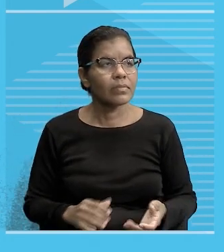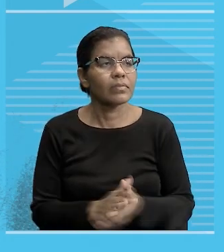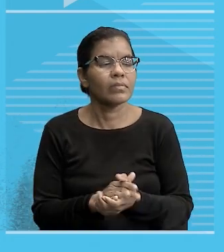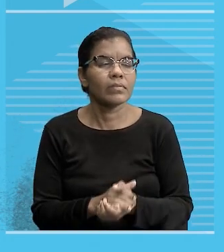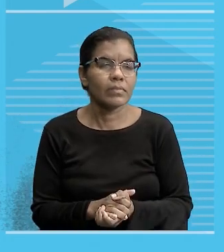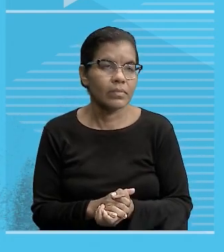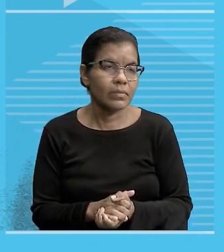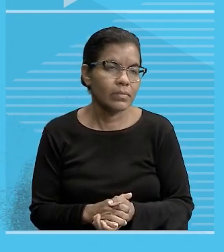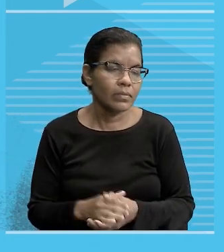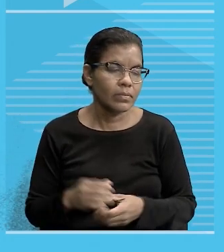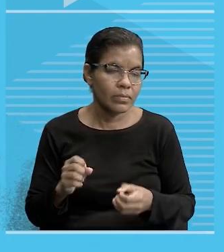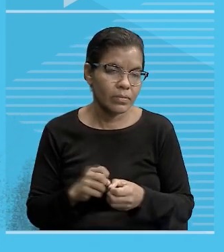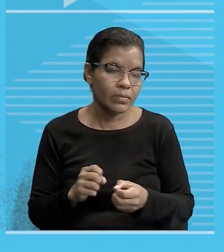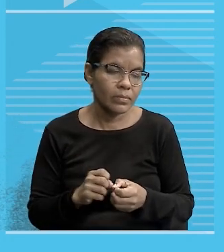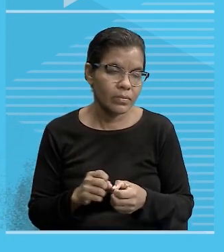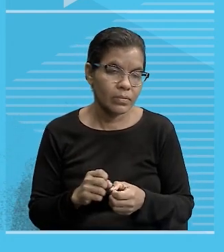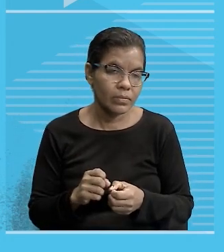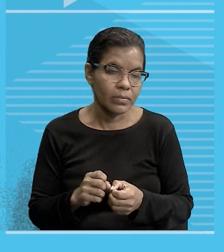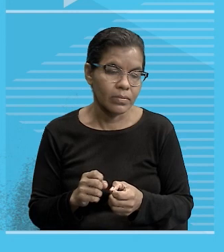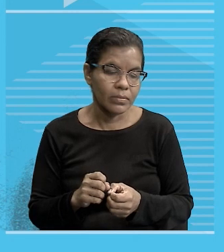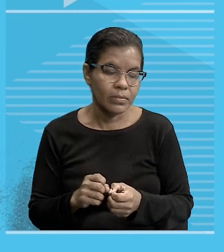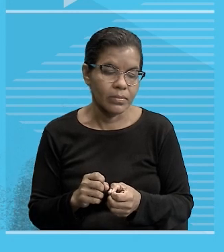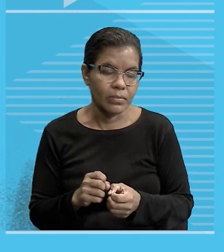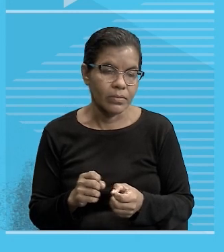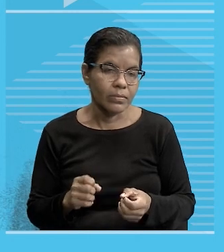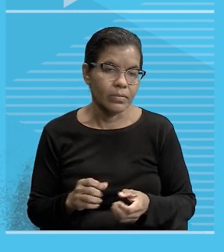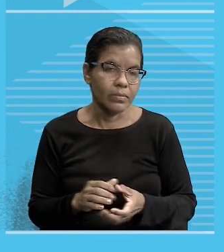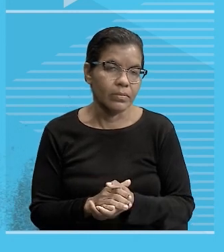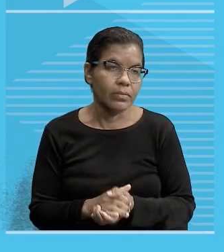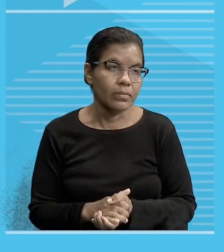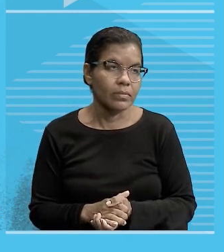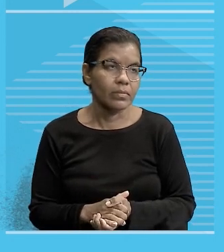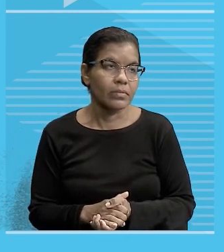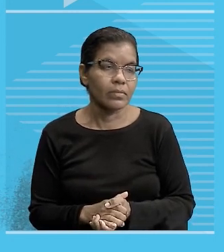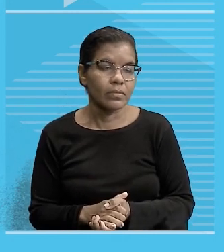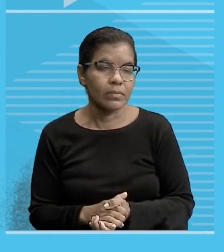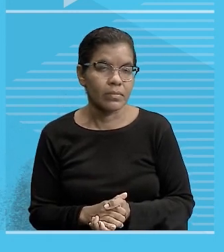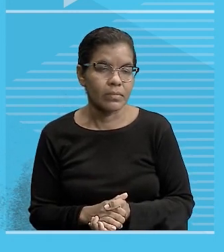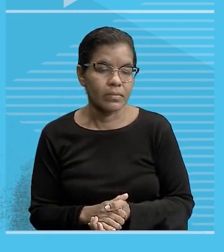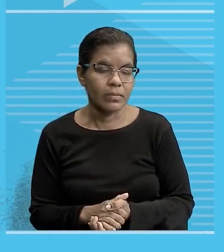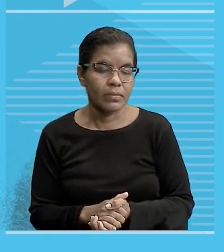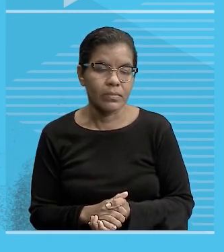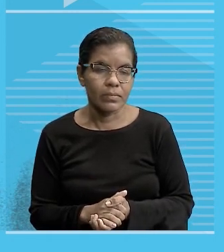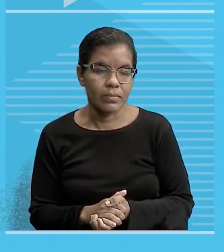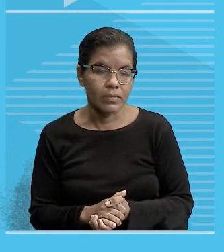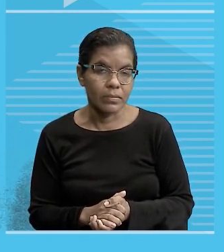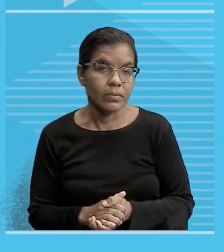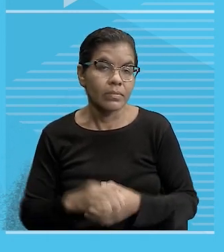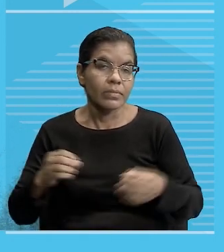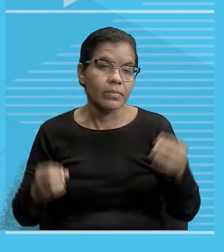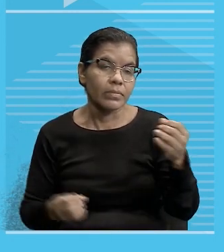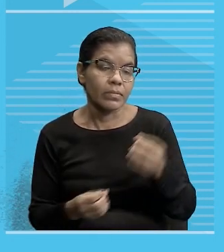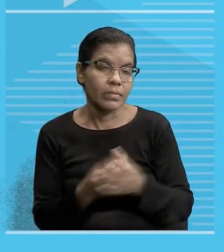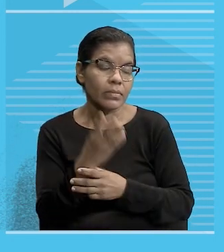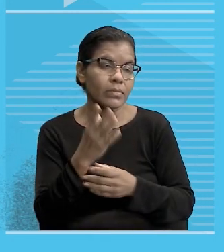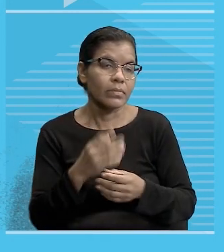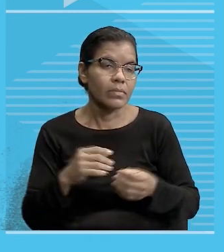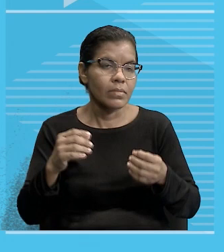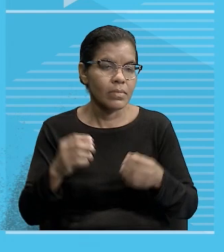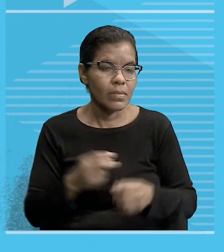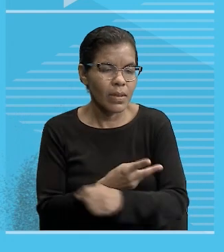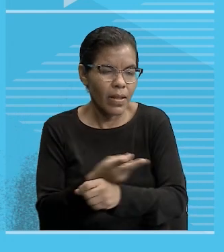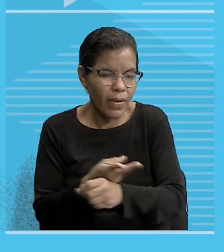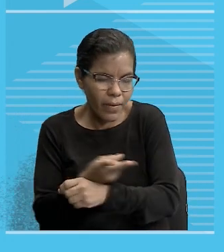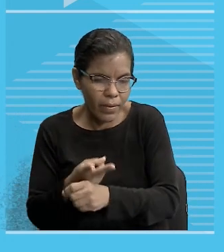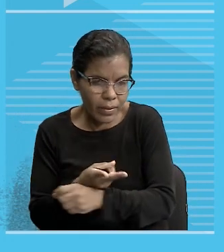papel dele é fazer olha só Olha só fazer criar descobrir